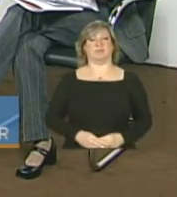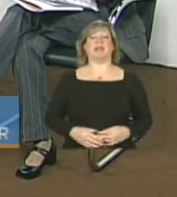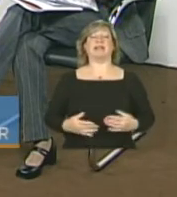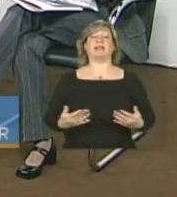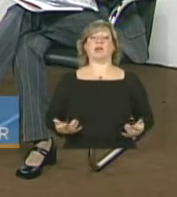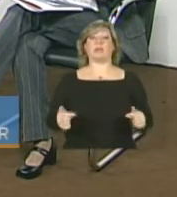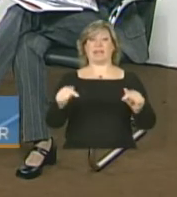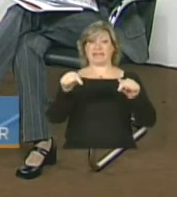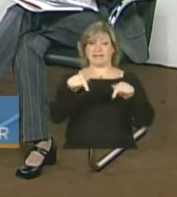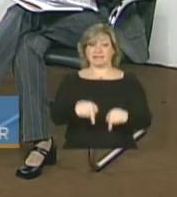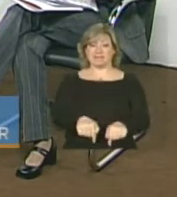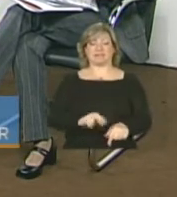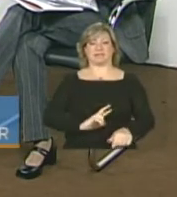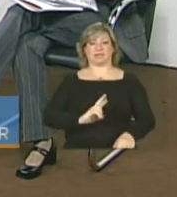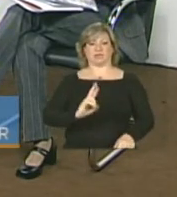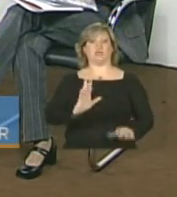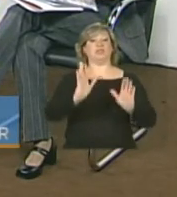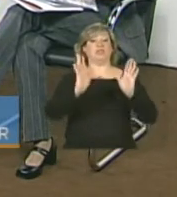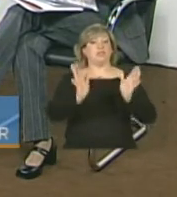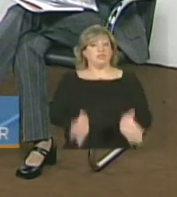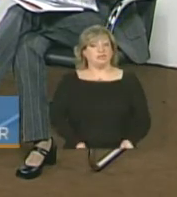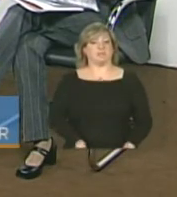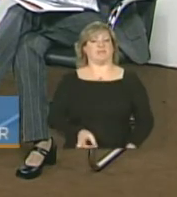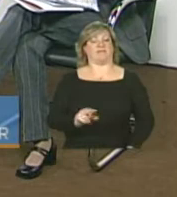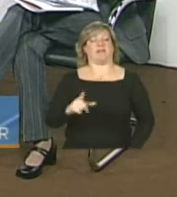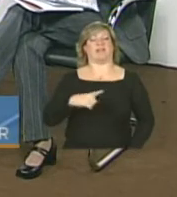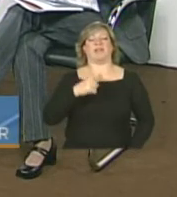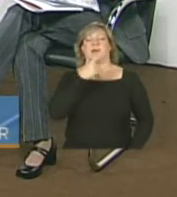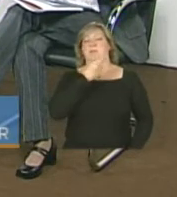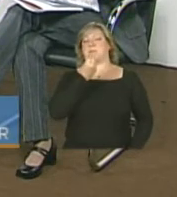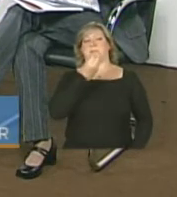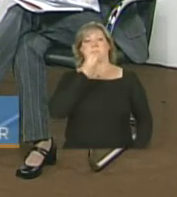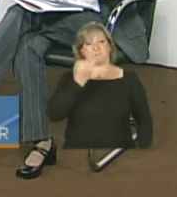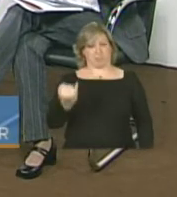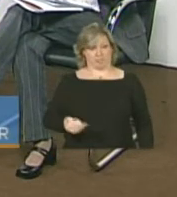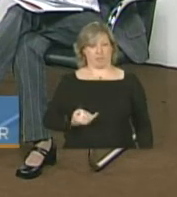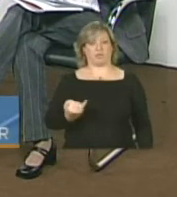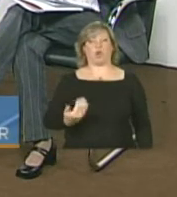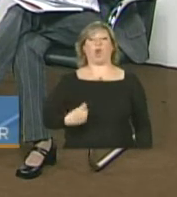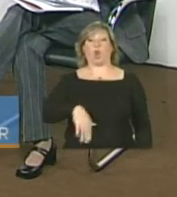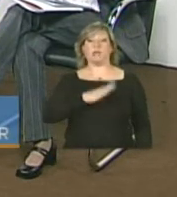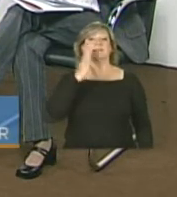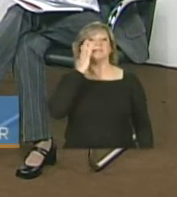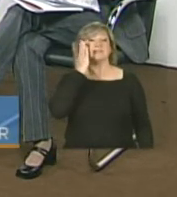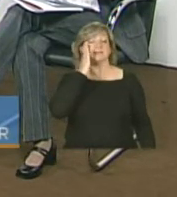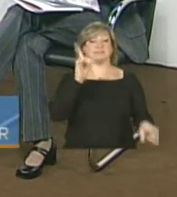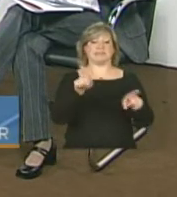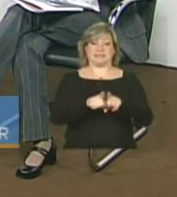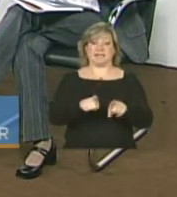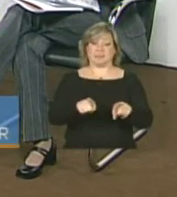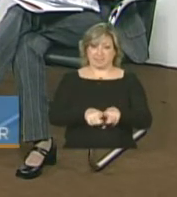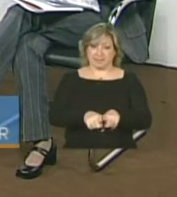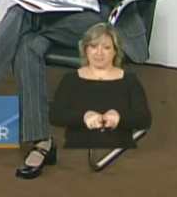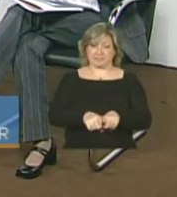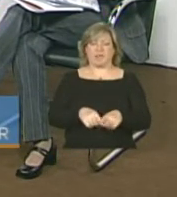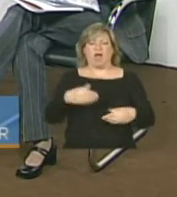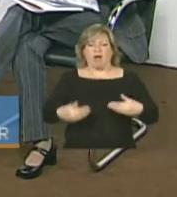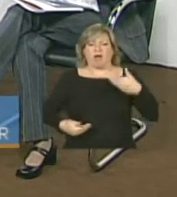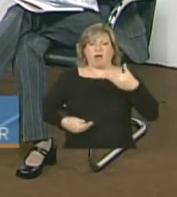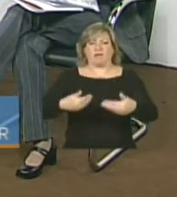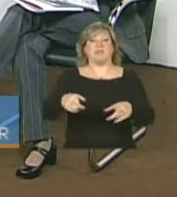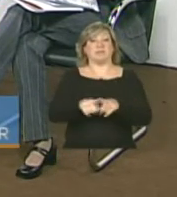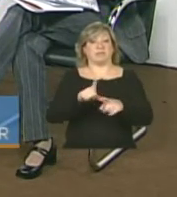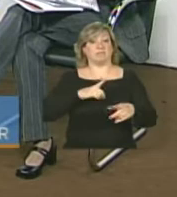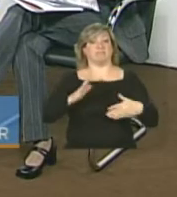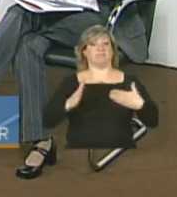este resultado já terá sido bastante importante. Mas sabemos também que, além dos avanços, nós temos